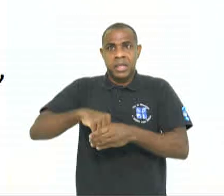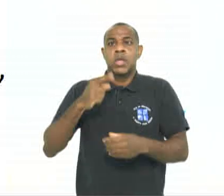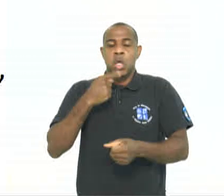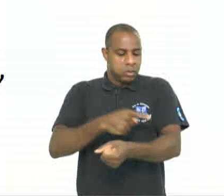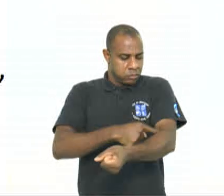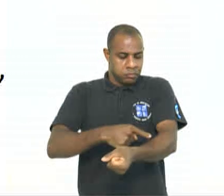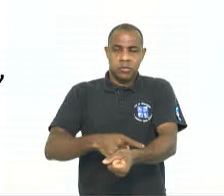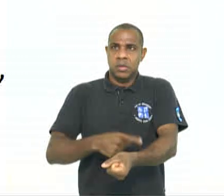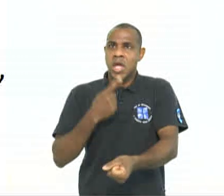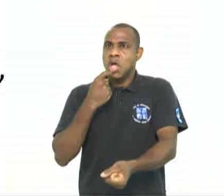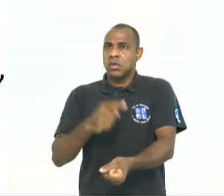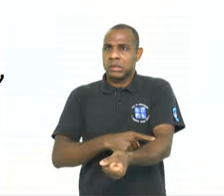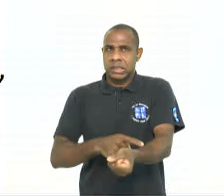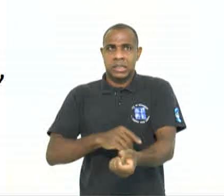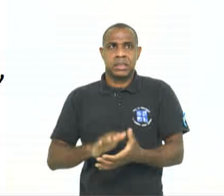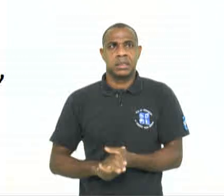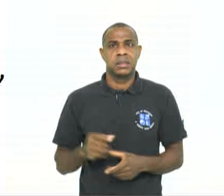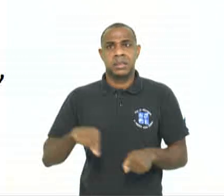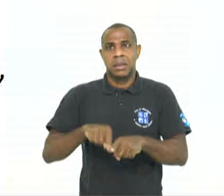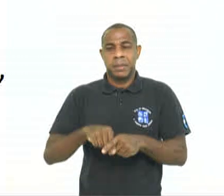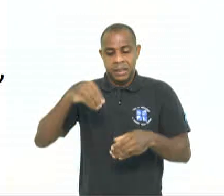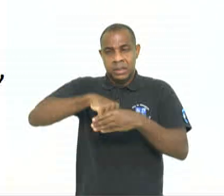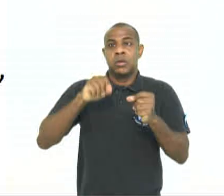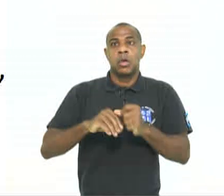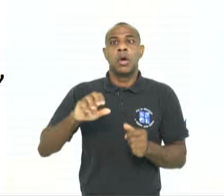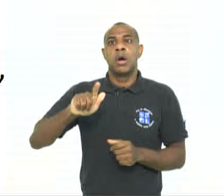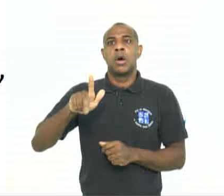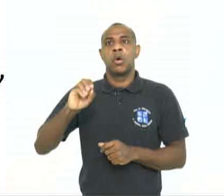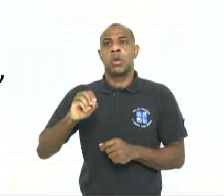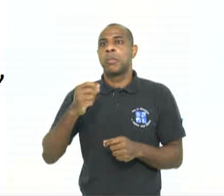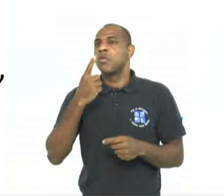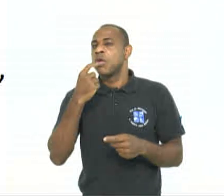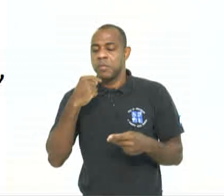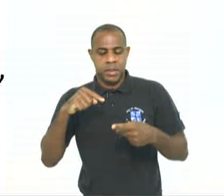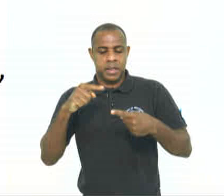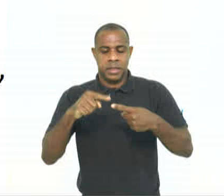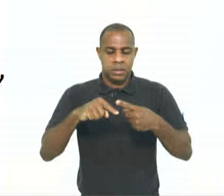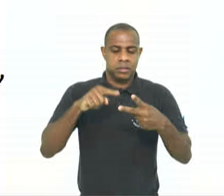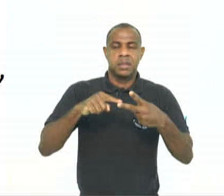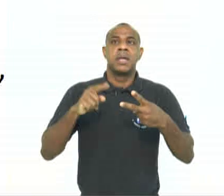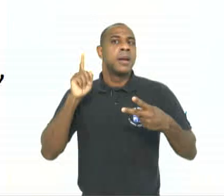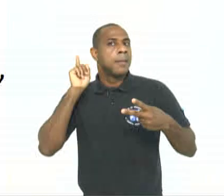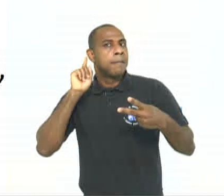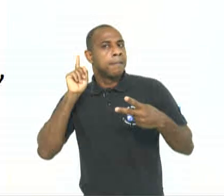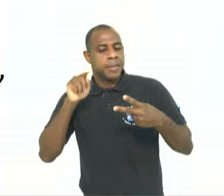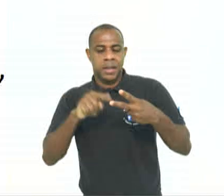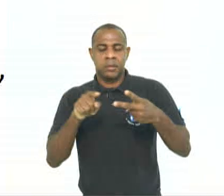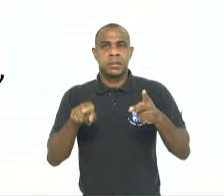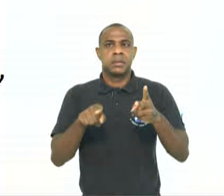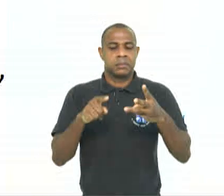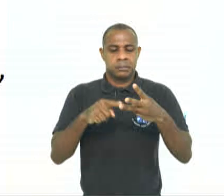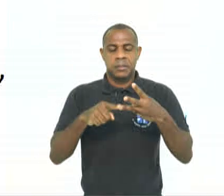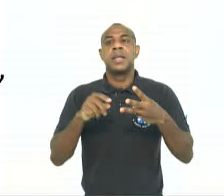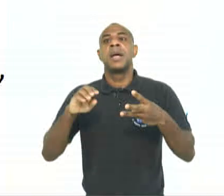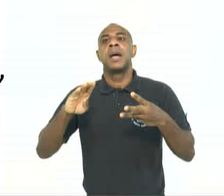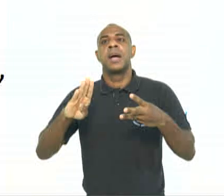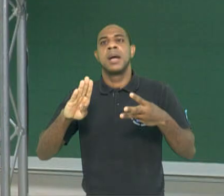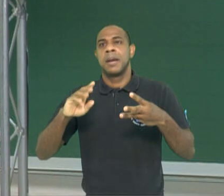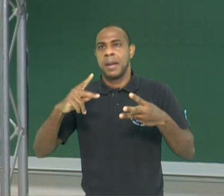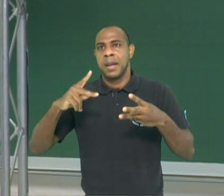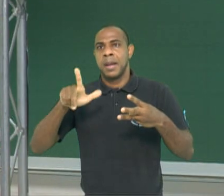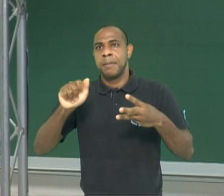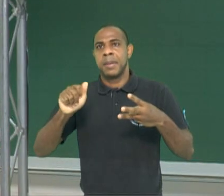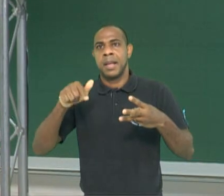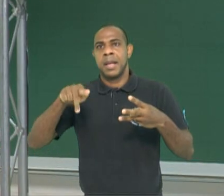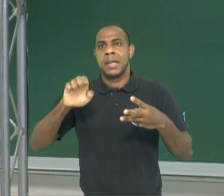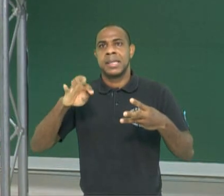São elementos figurados do sangue os glóbulos vermelhos, os glóbulos brancos e as plaquetas. Lembrando, sim, que dentro dos glóbulos vermelhos ali a gente vai ter